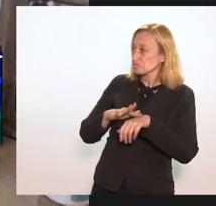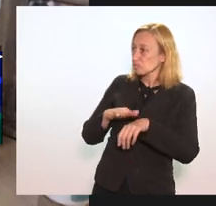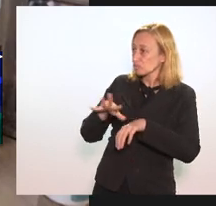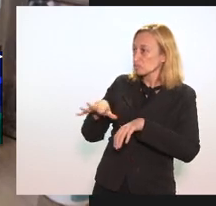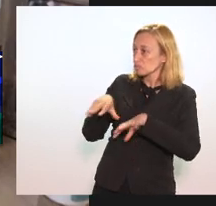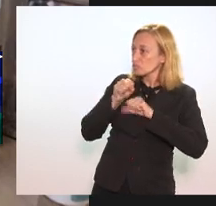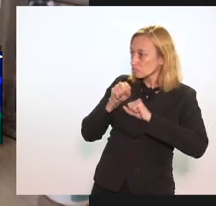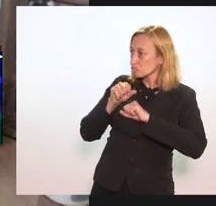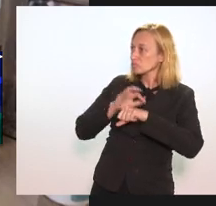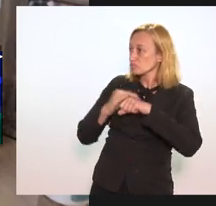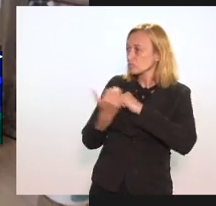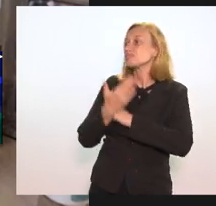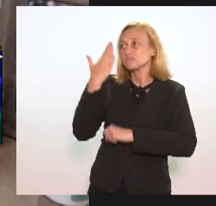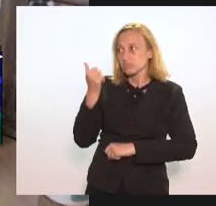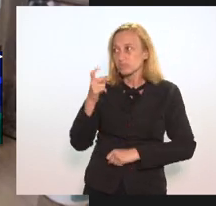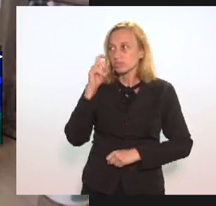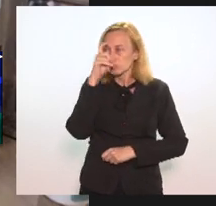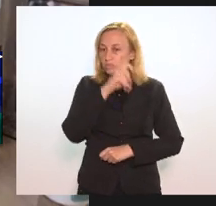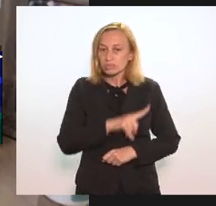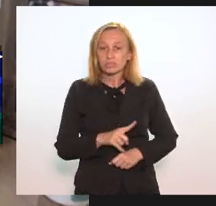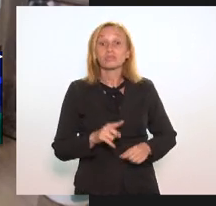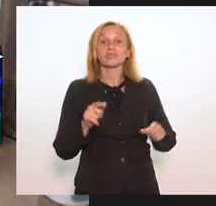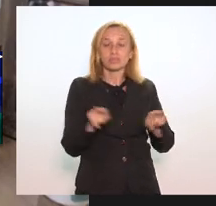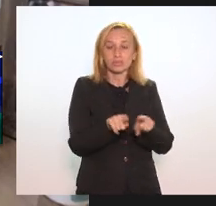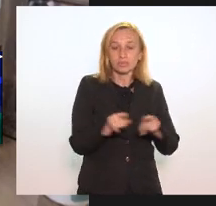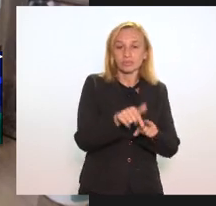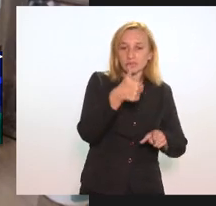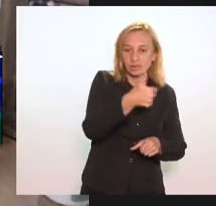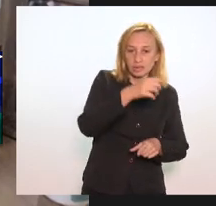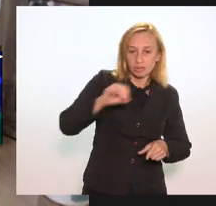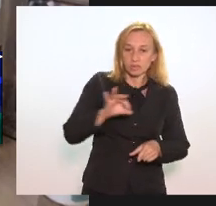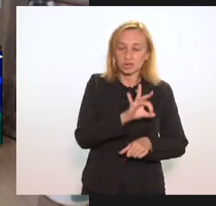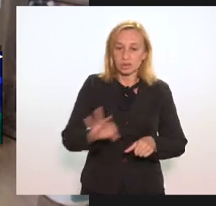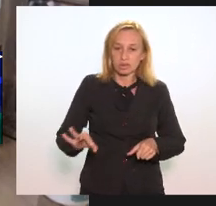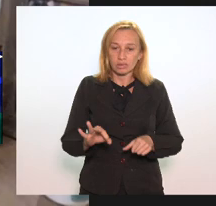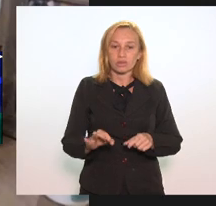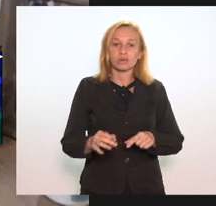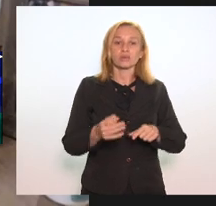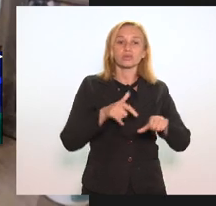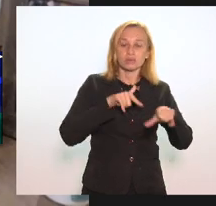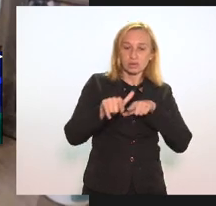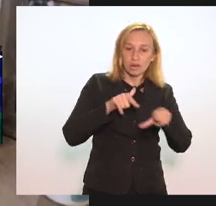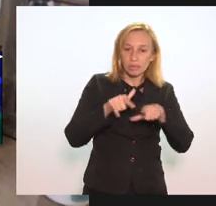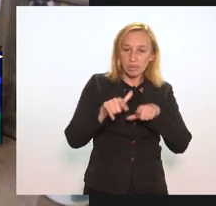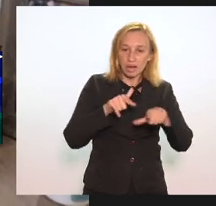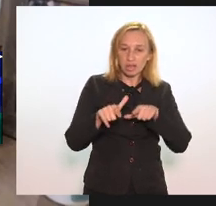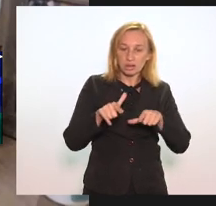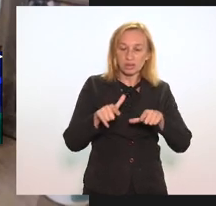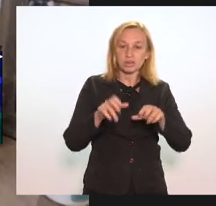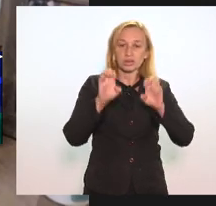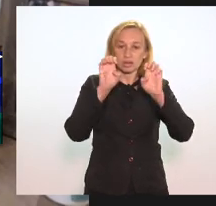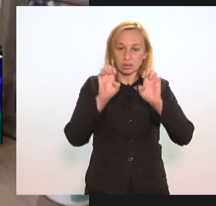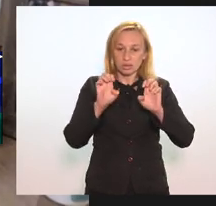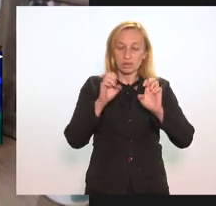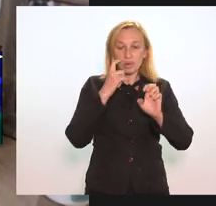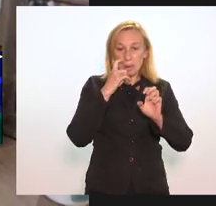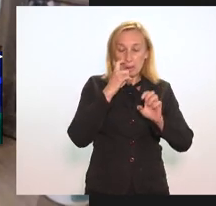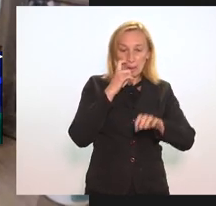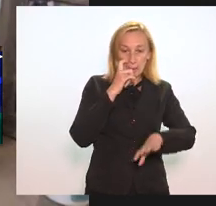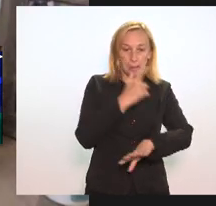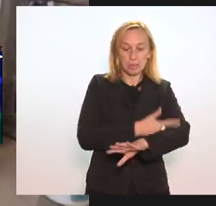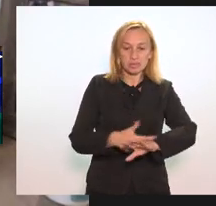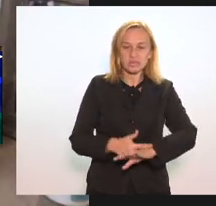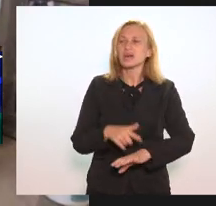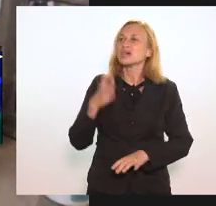aquela parte que o ser humano mas eu também sou 100% a favor do bom trabalhador do trabalho teste Divino rosto sabe